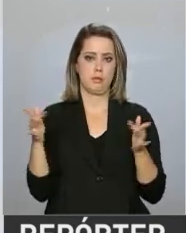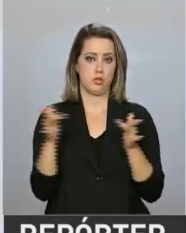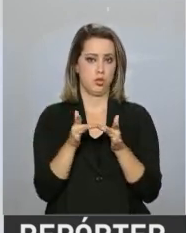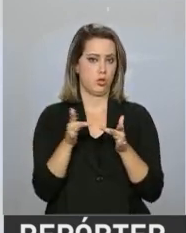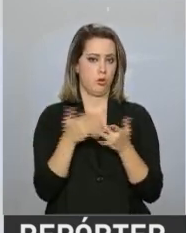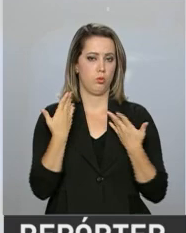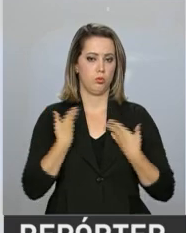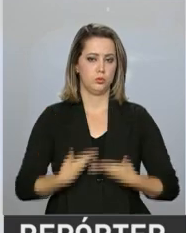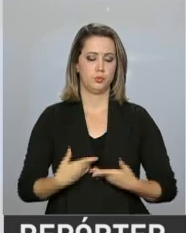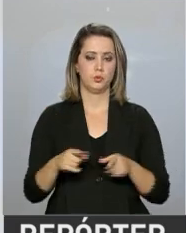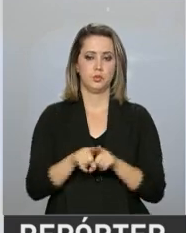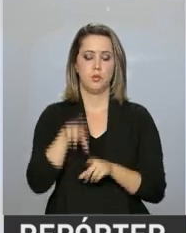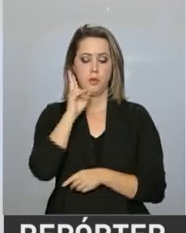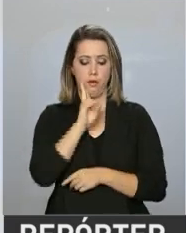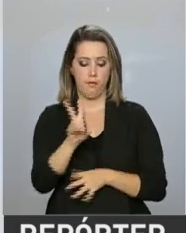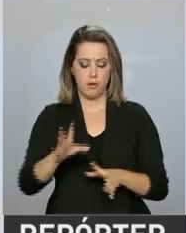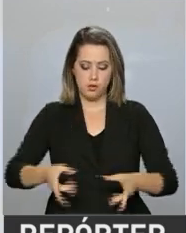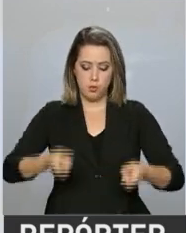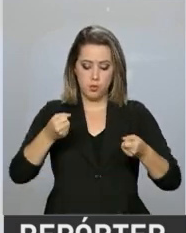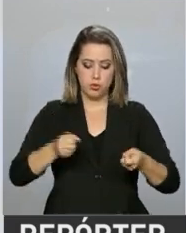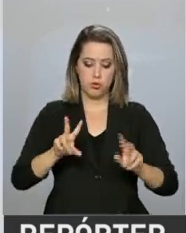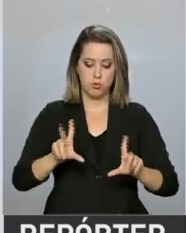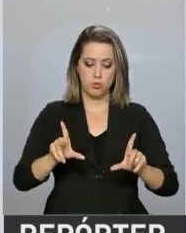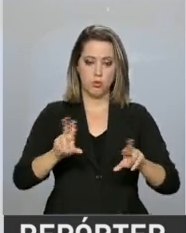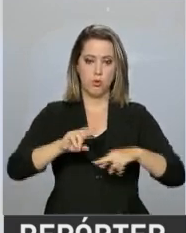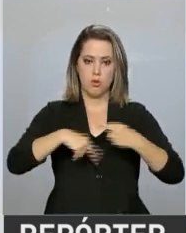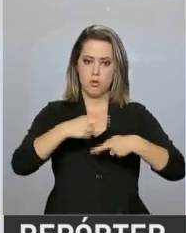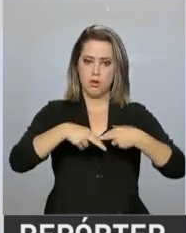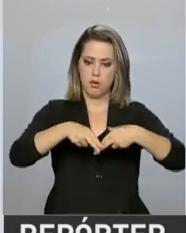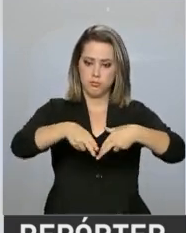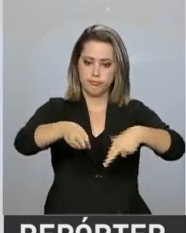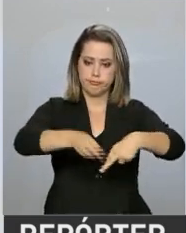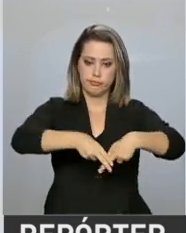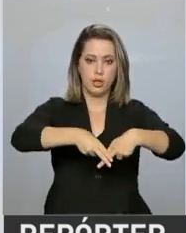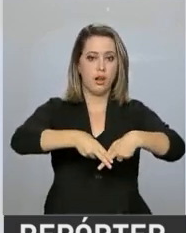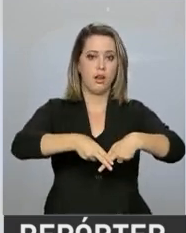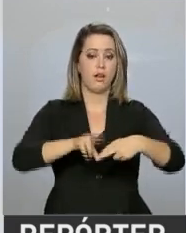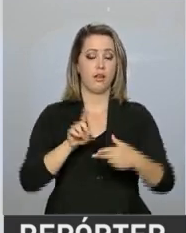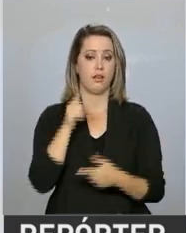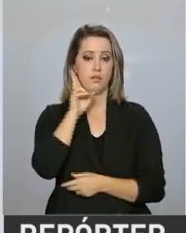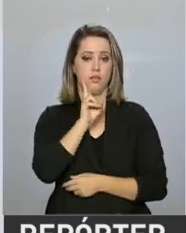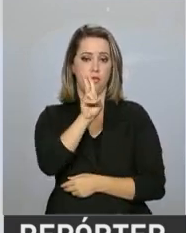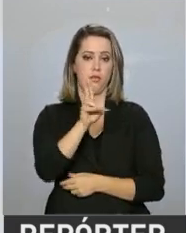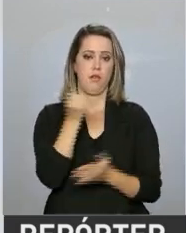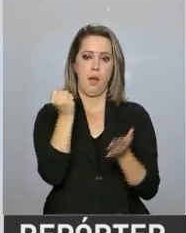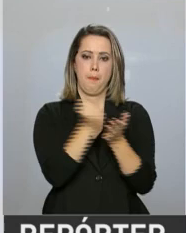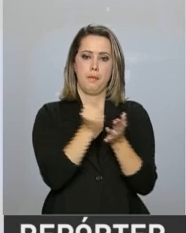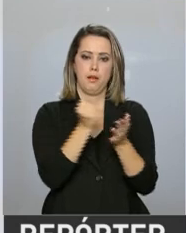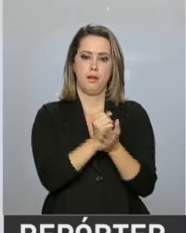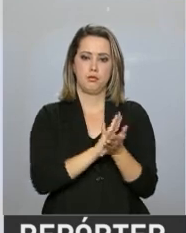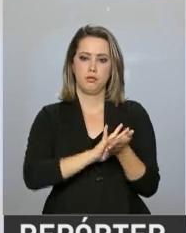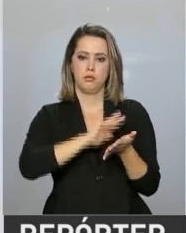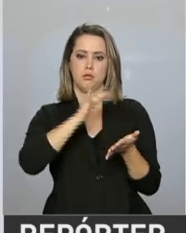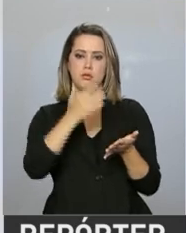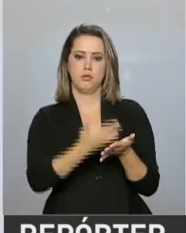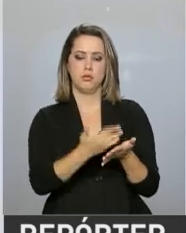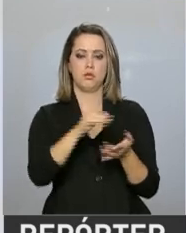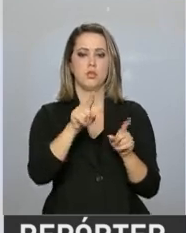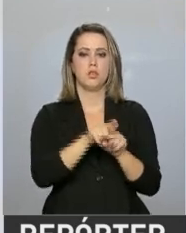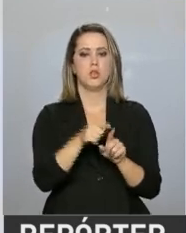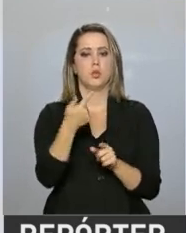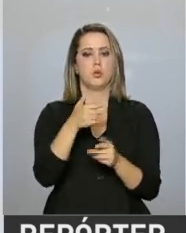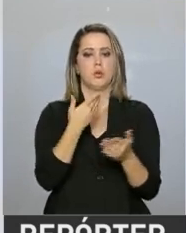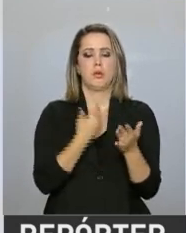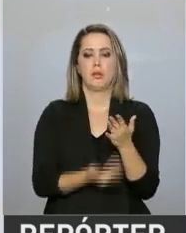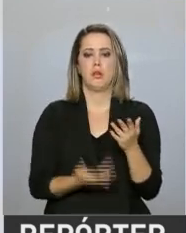deve observar se o botijão está lacrado tem a marca do fabricante em alto relevo rótulo com instruções de uso e não apresenta